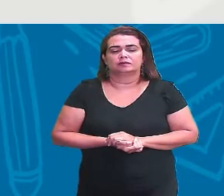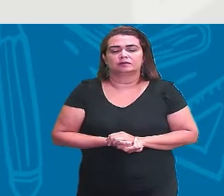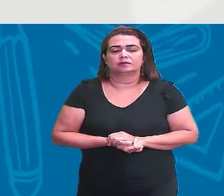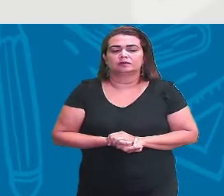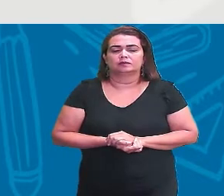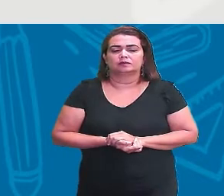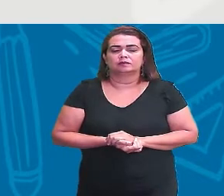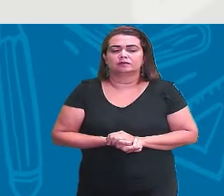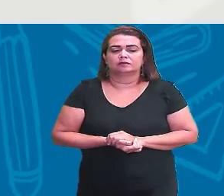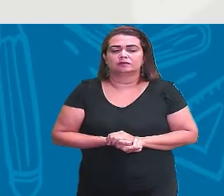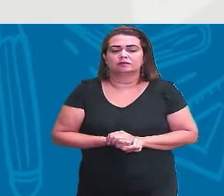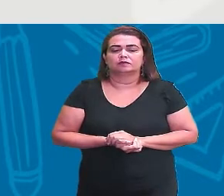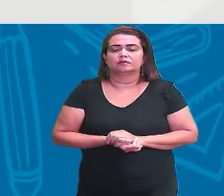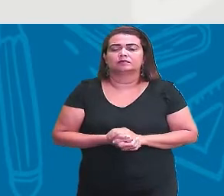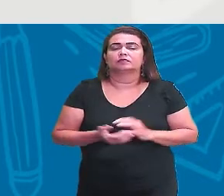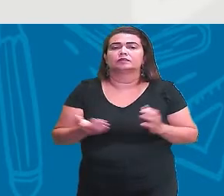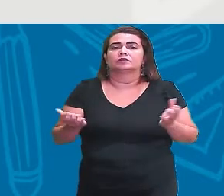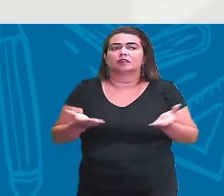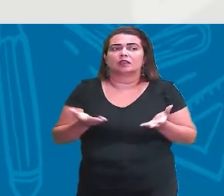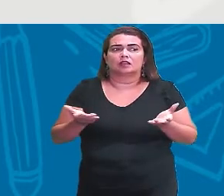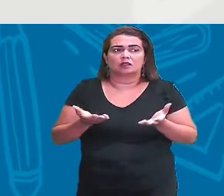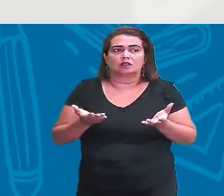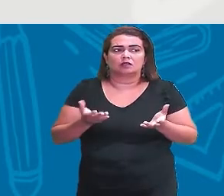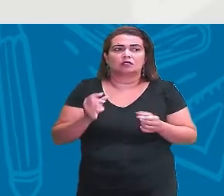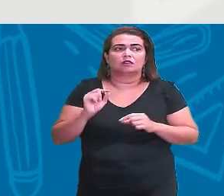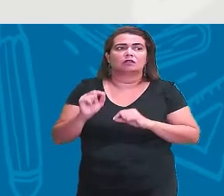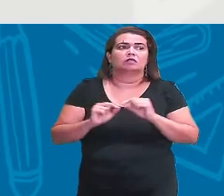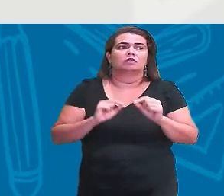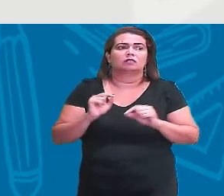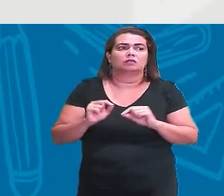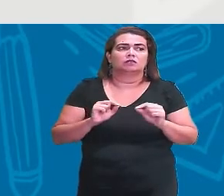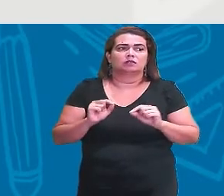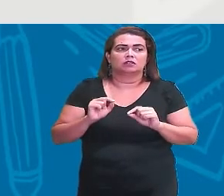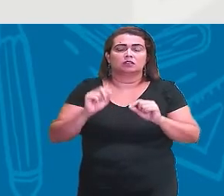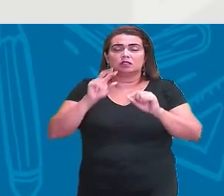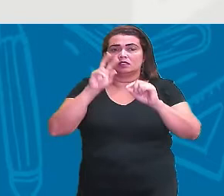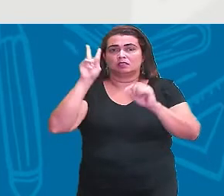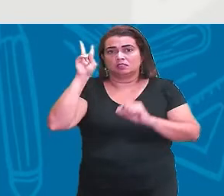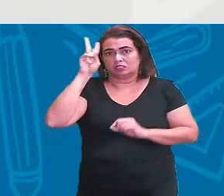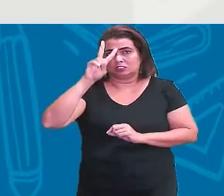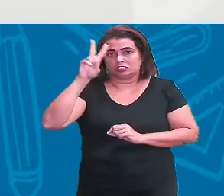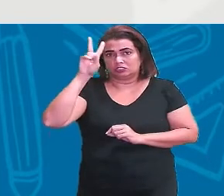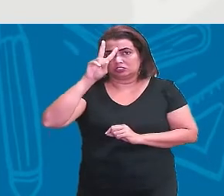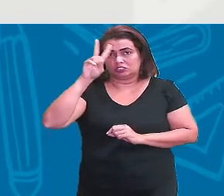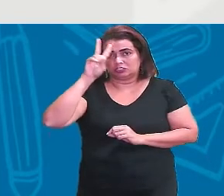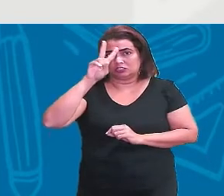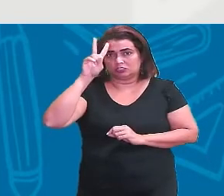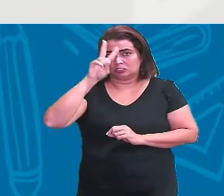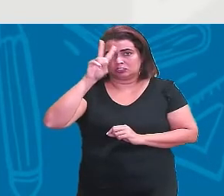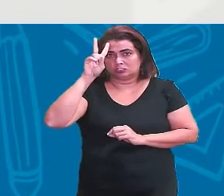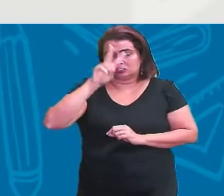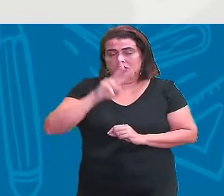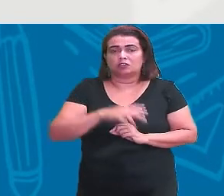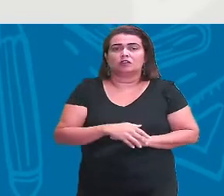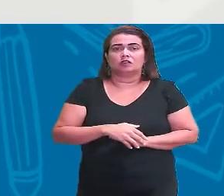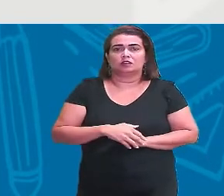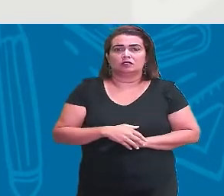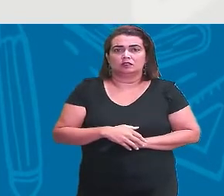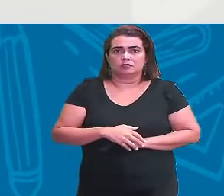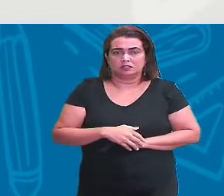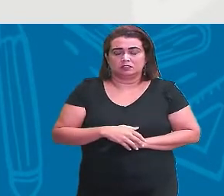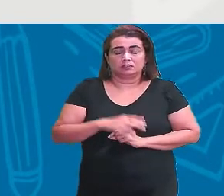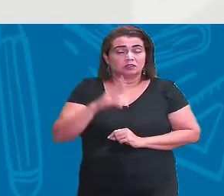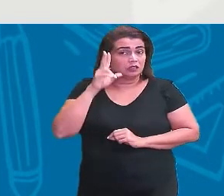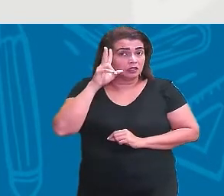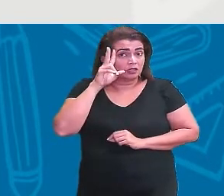A gente temos aqui, antes de dar início à nossa aula, tá? Temos aqui uma história do dia. Lembra que a aula passada a gente viu